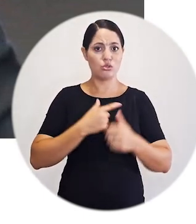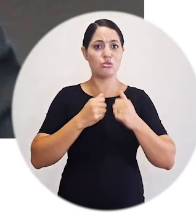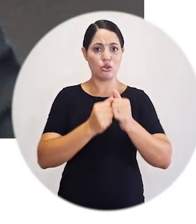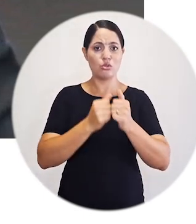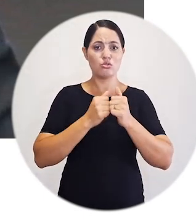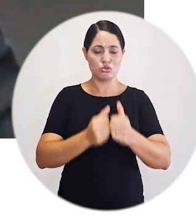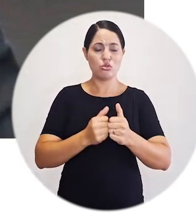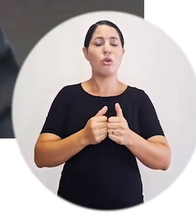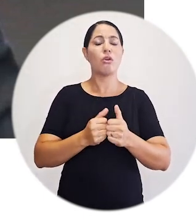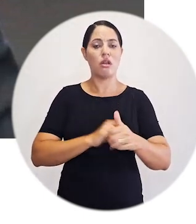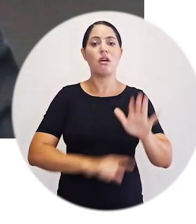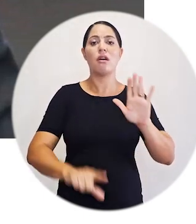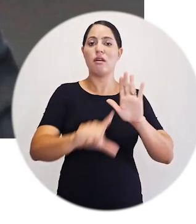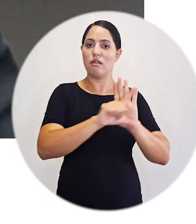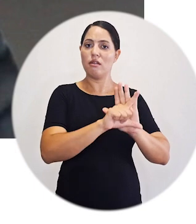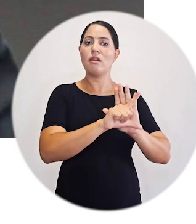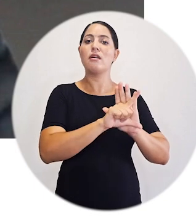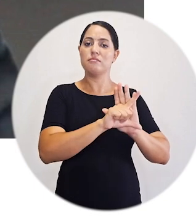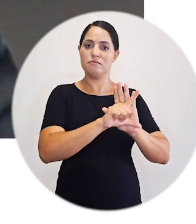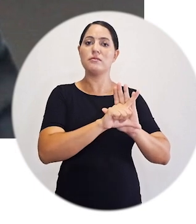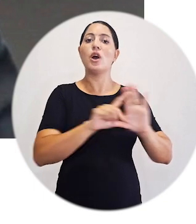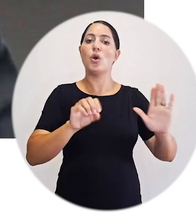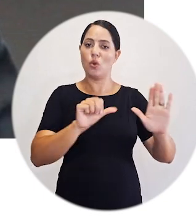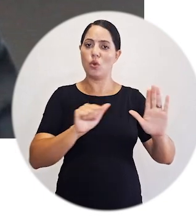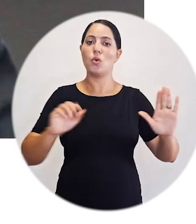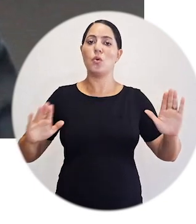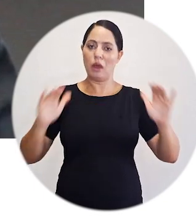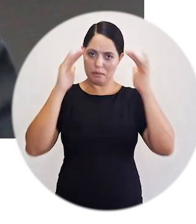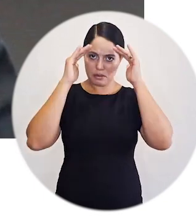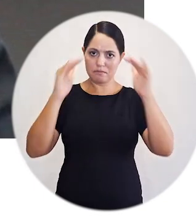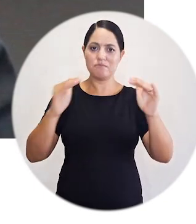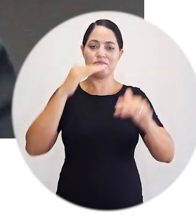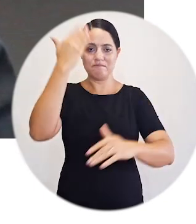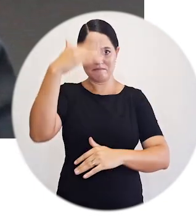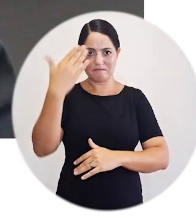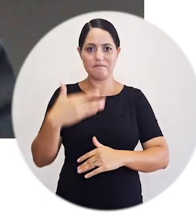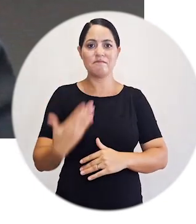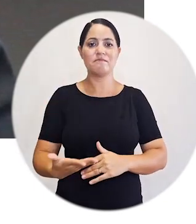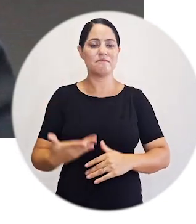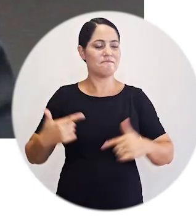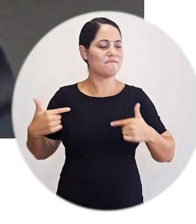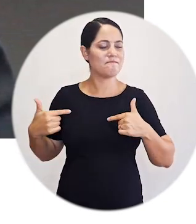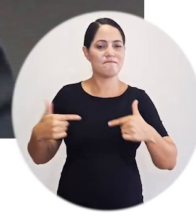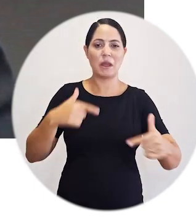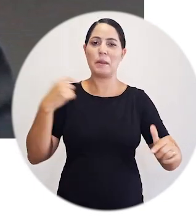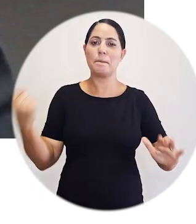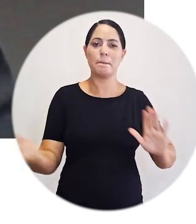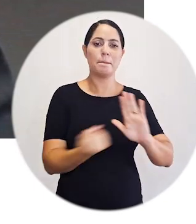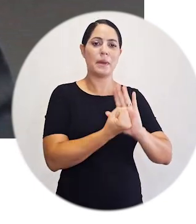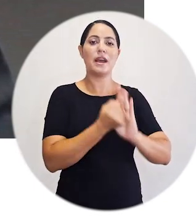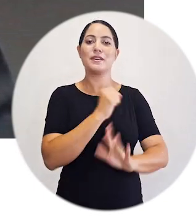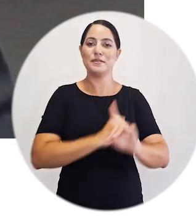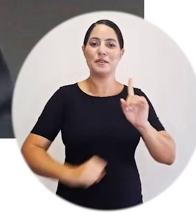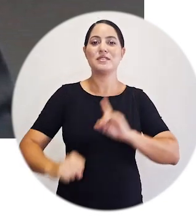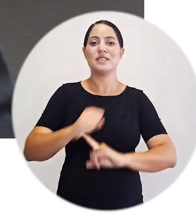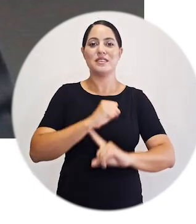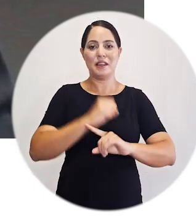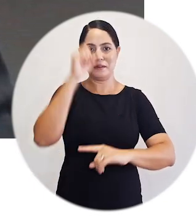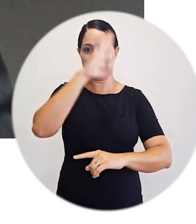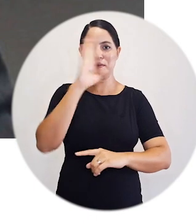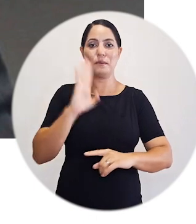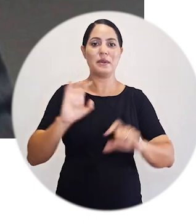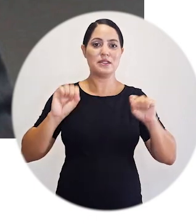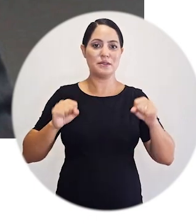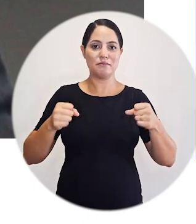Juntos, continuaremos honrando o legado da Ordem e construindo um futuro ainda mais promissor para a advocacia e a sociedade